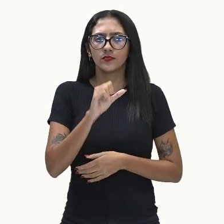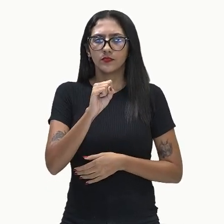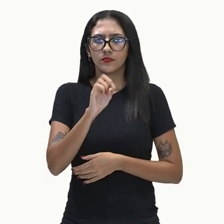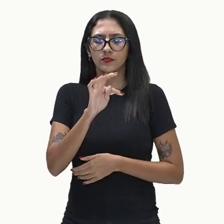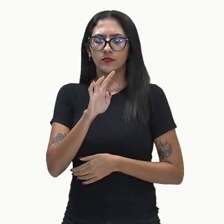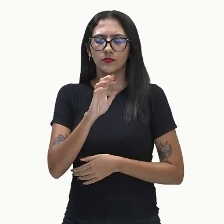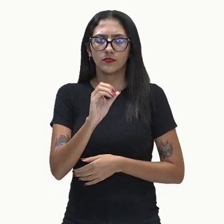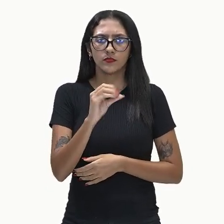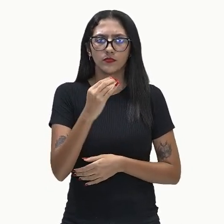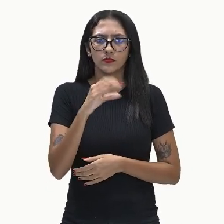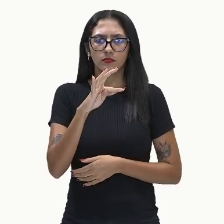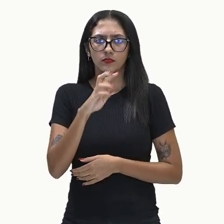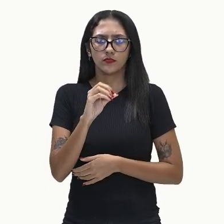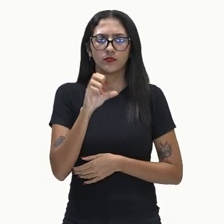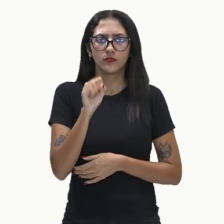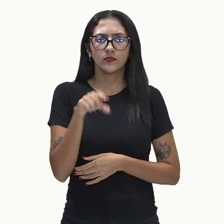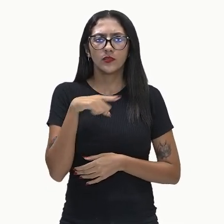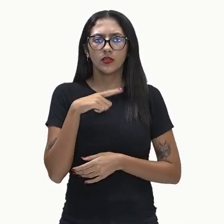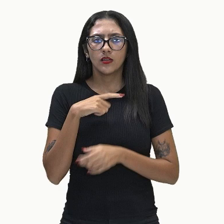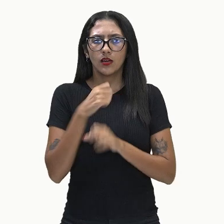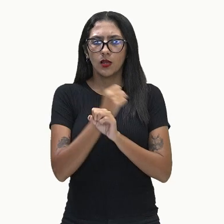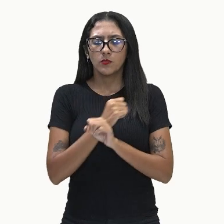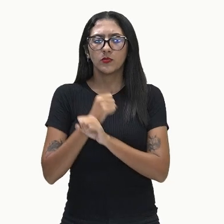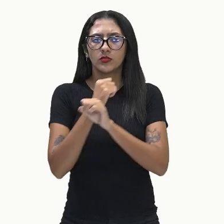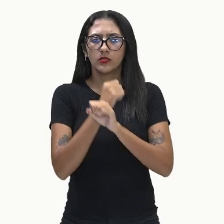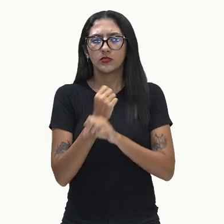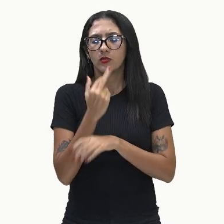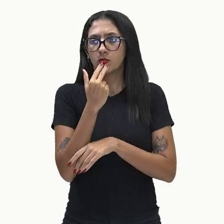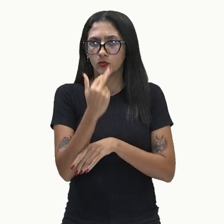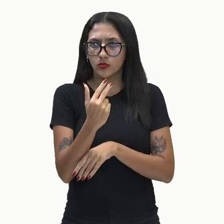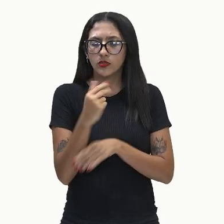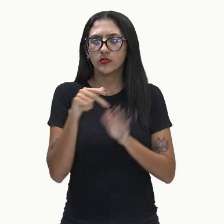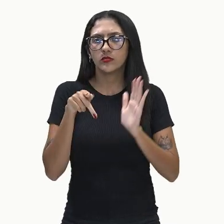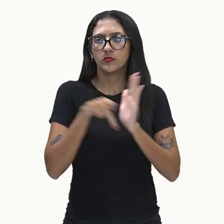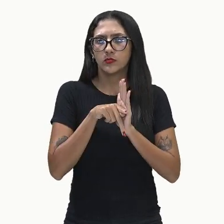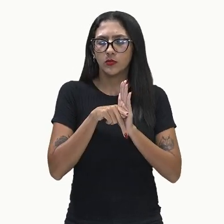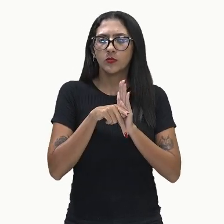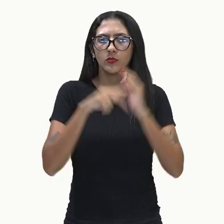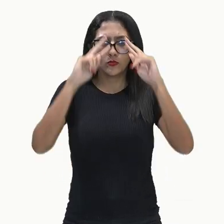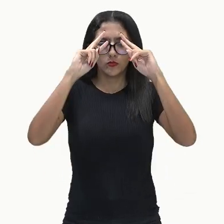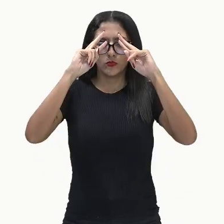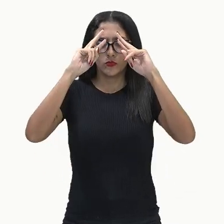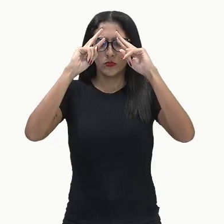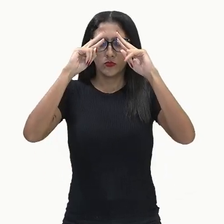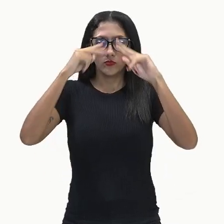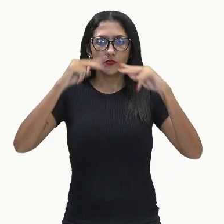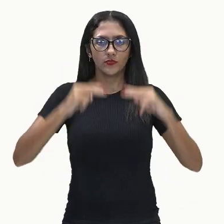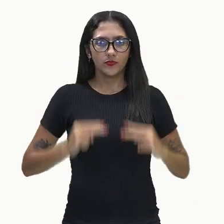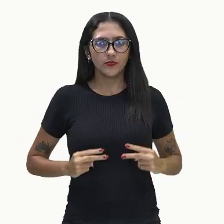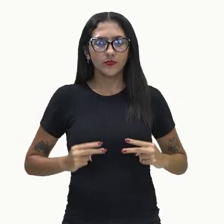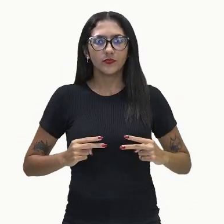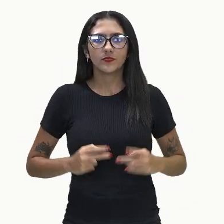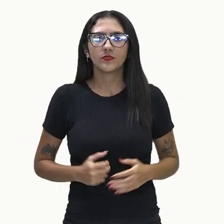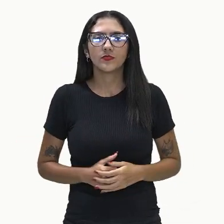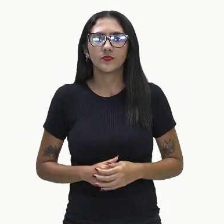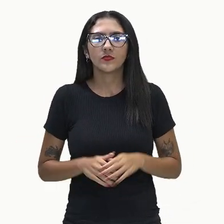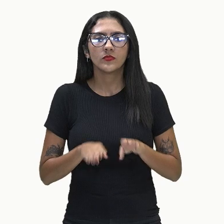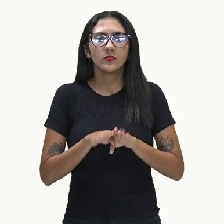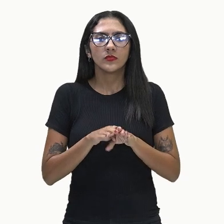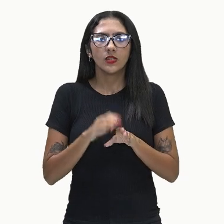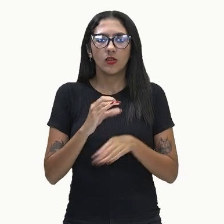astrócitos, que fornecem a sustentação e a nutrição aos neurônios. os